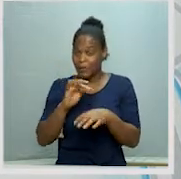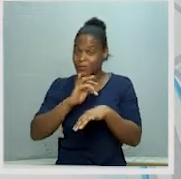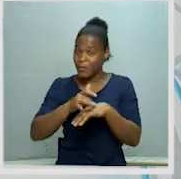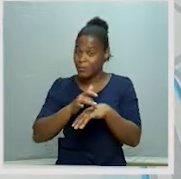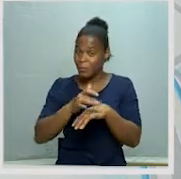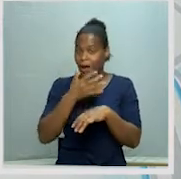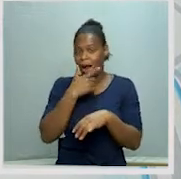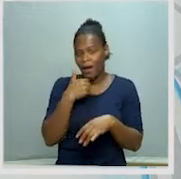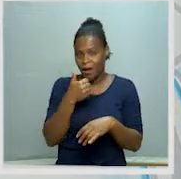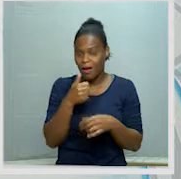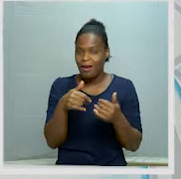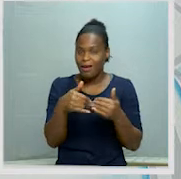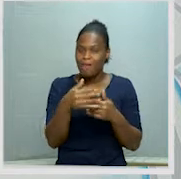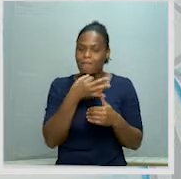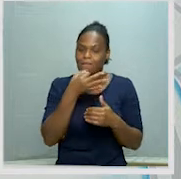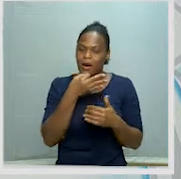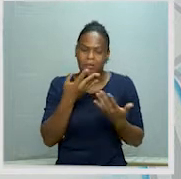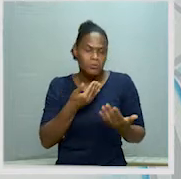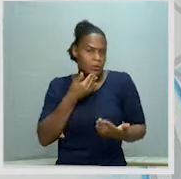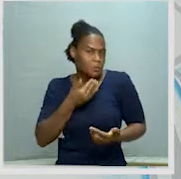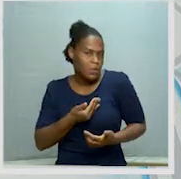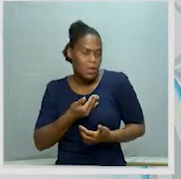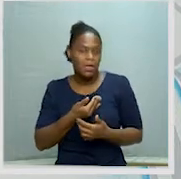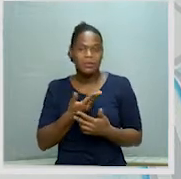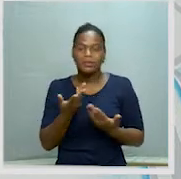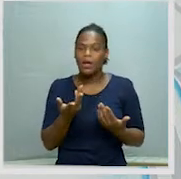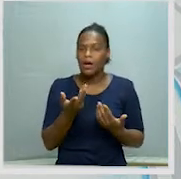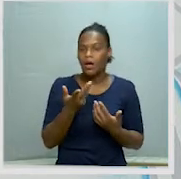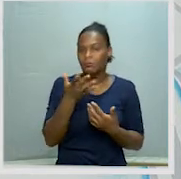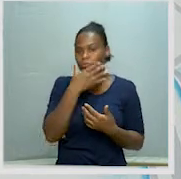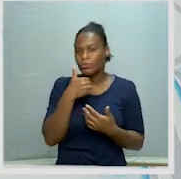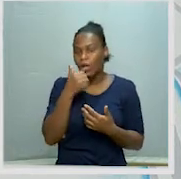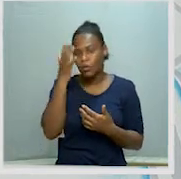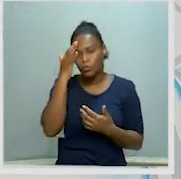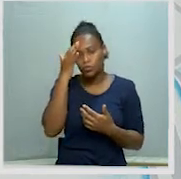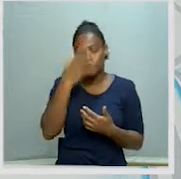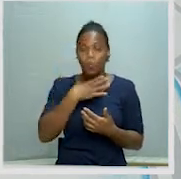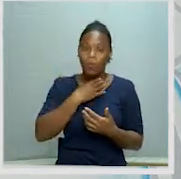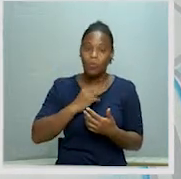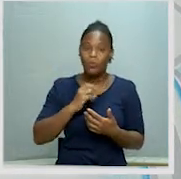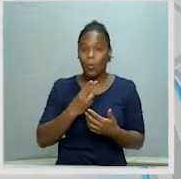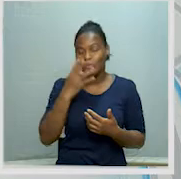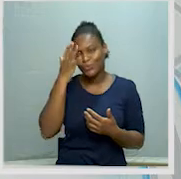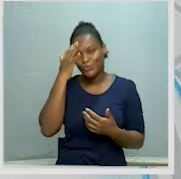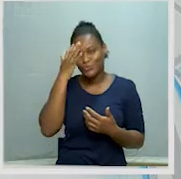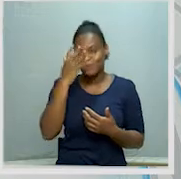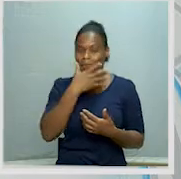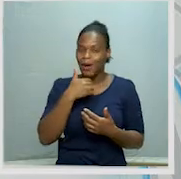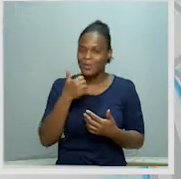vamos falar de experiência estética e juízo de gosto ou juízo